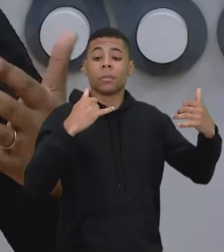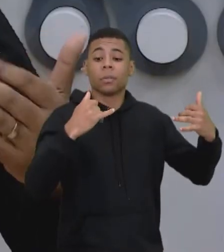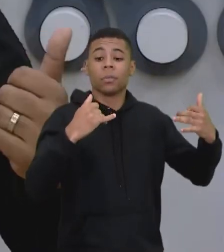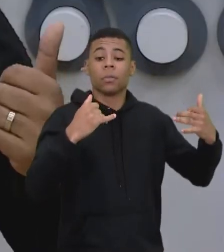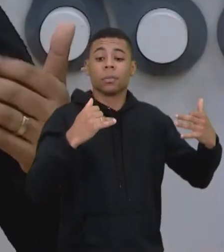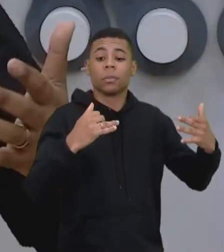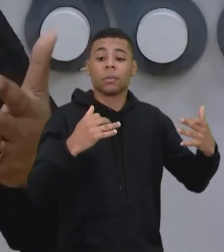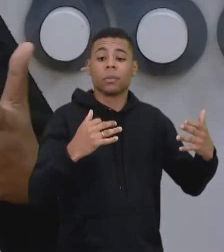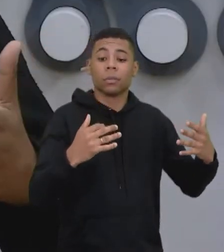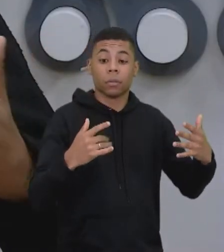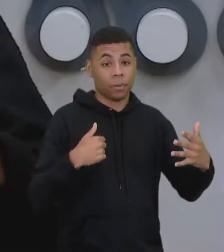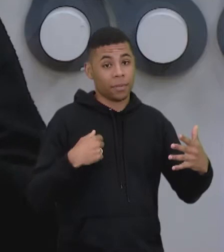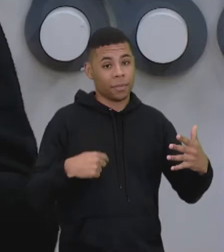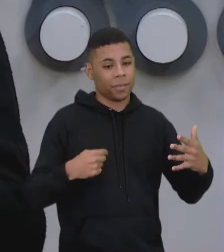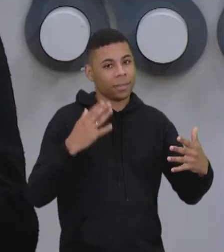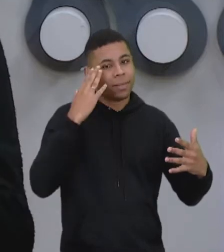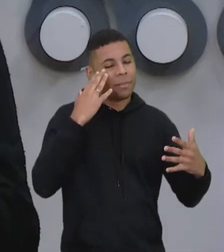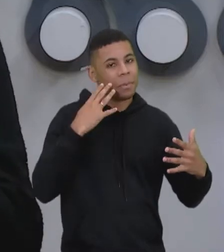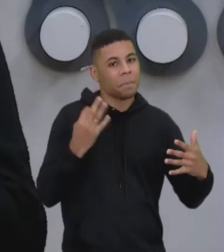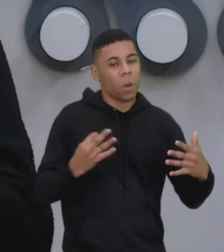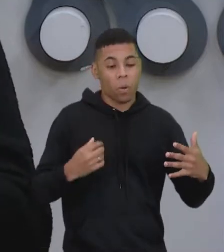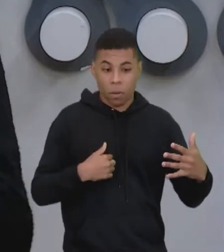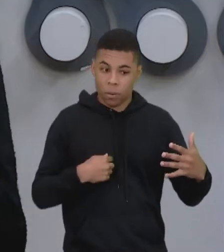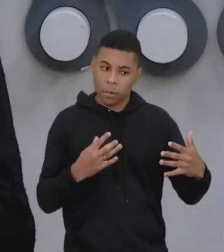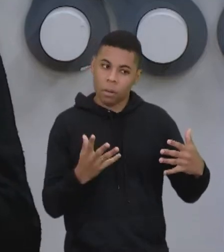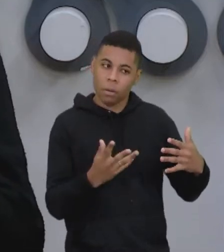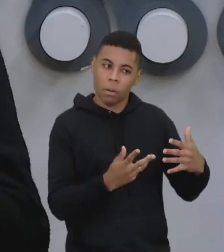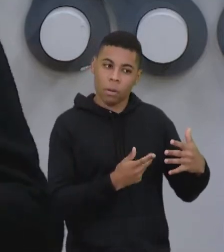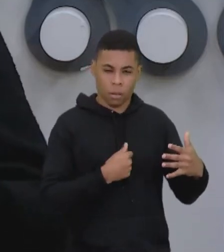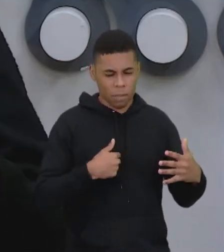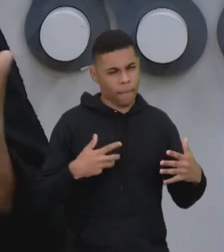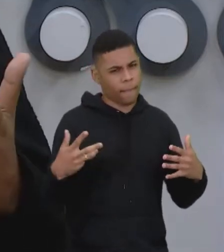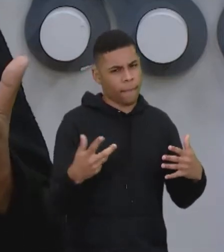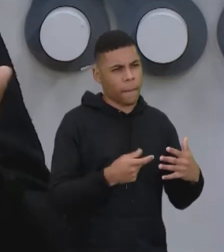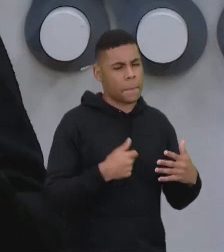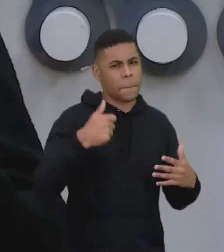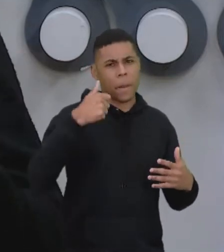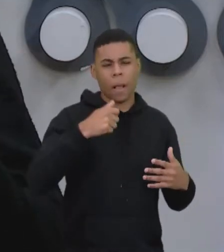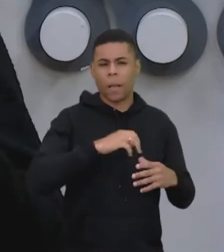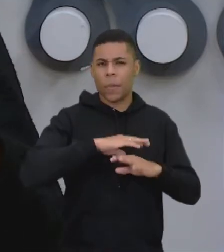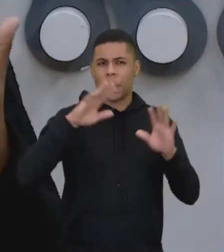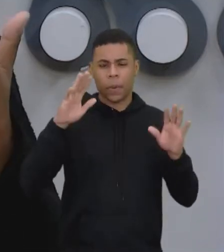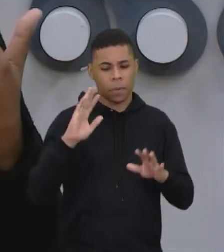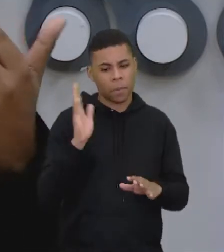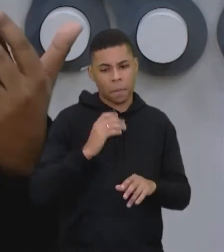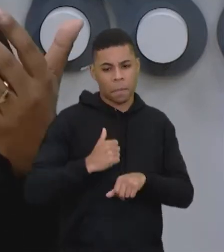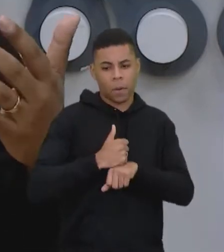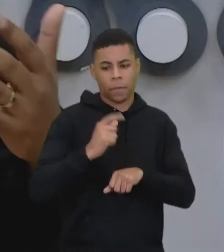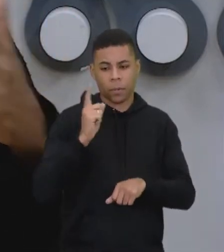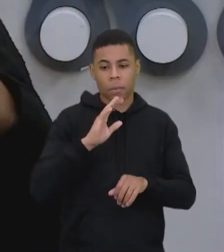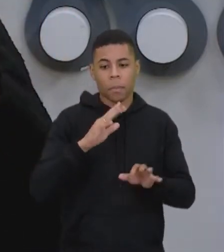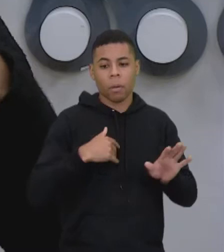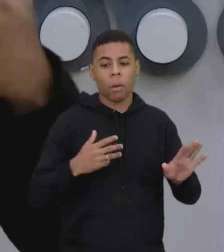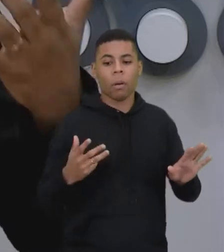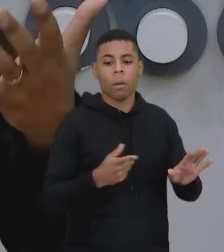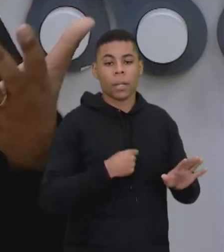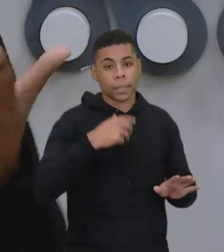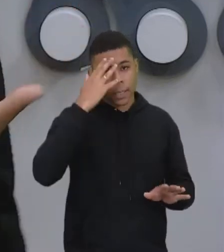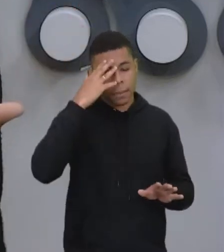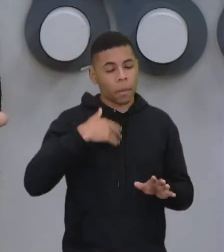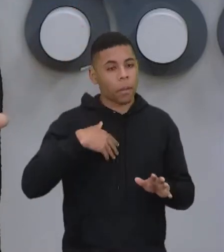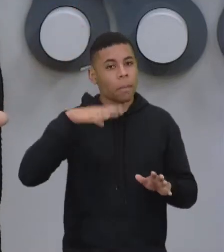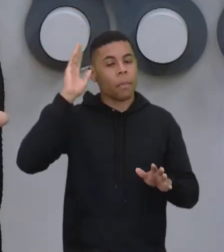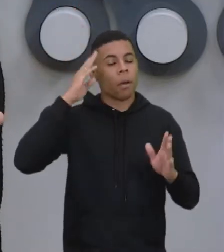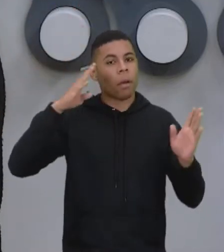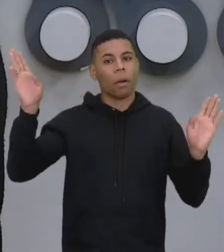de domínio sobre isso, mesmo que não seja um domínio de especialista, mas pelo menos tomar um cuidado para ver se você já ampliou a sua visão